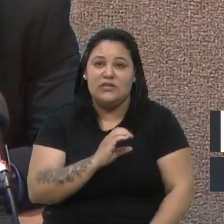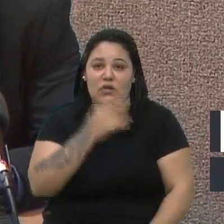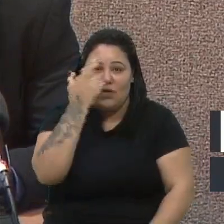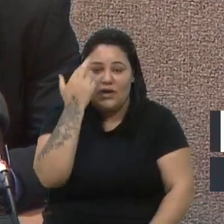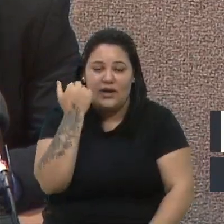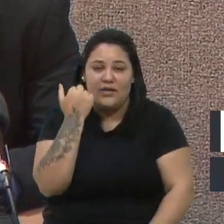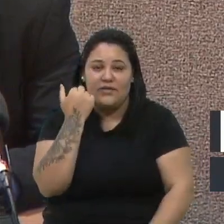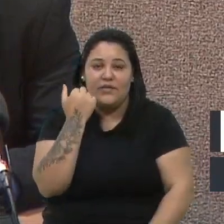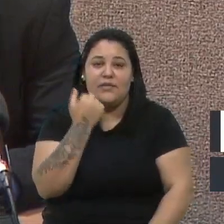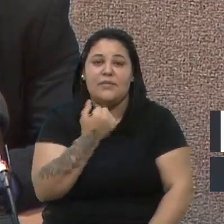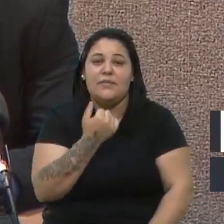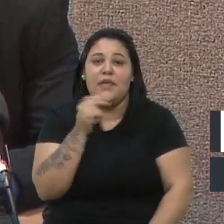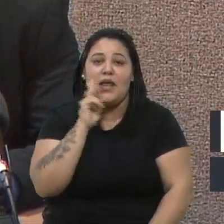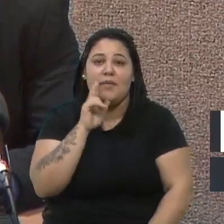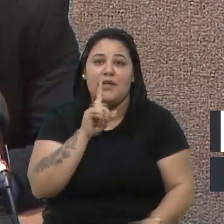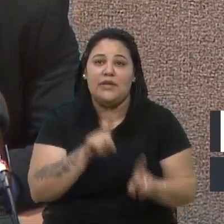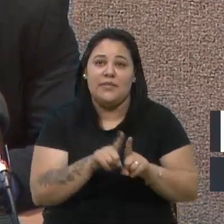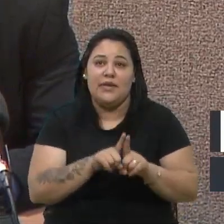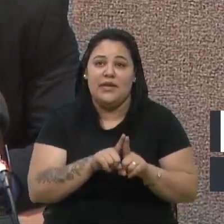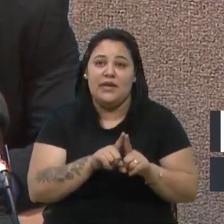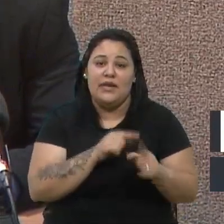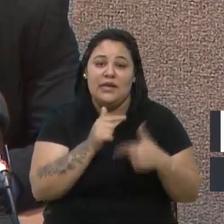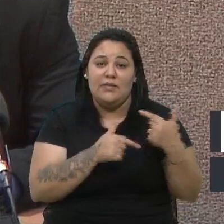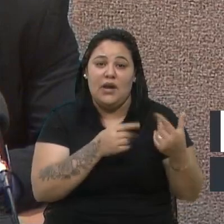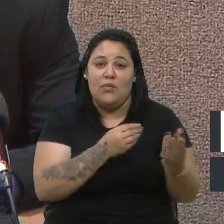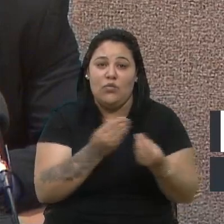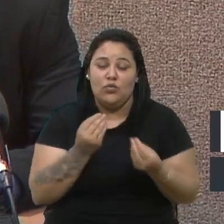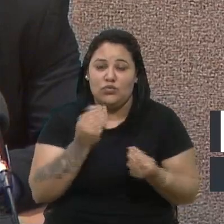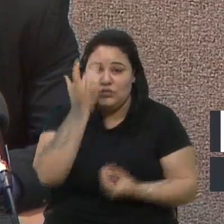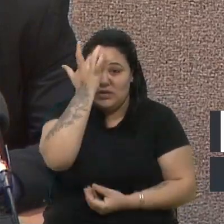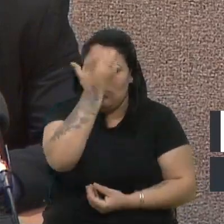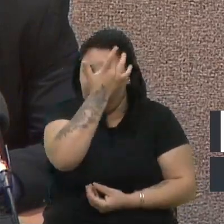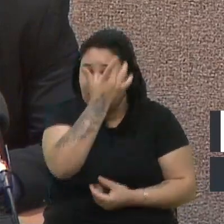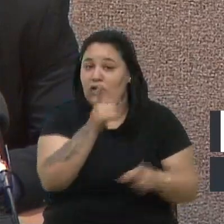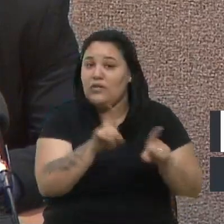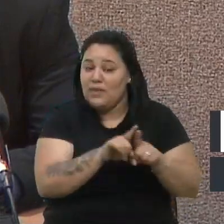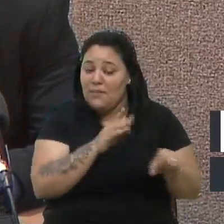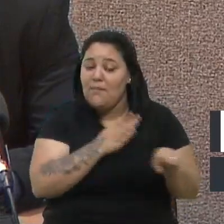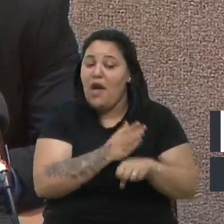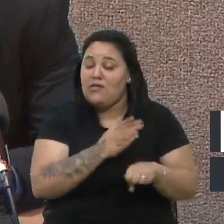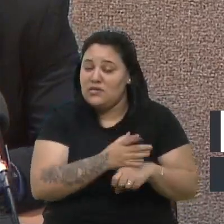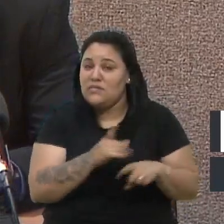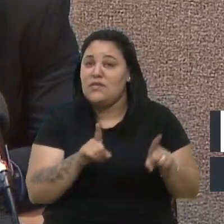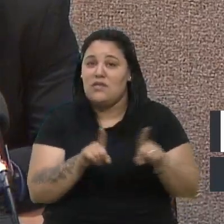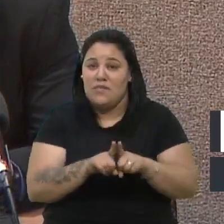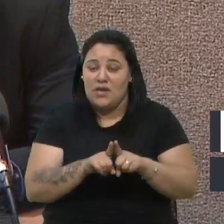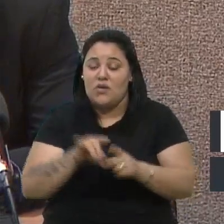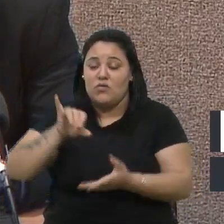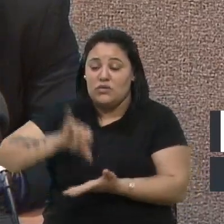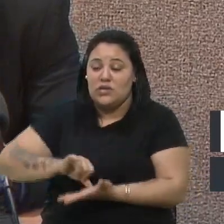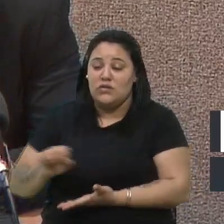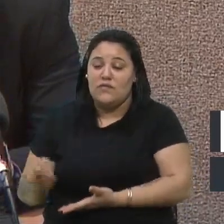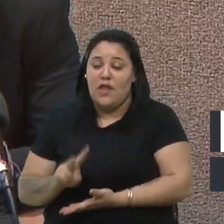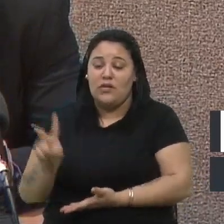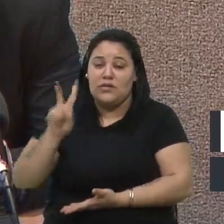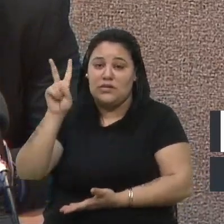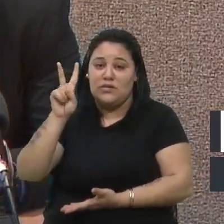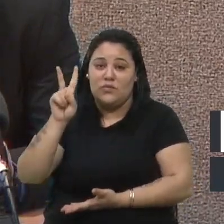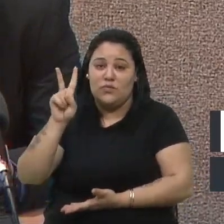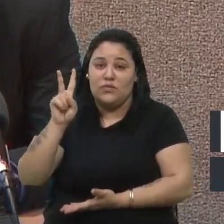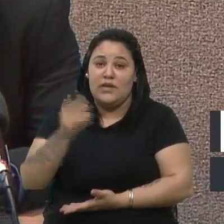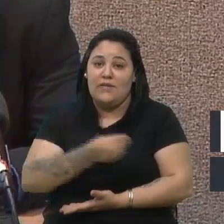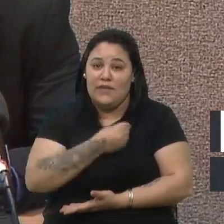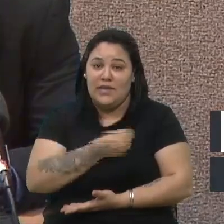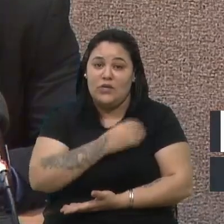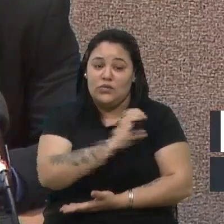isso. Ele trabalha muito nessa questão de saúde mental, está muito envolvido com o Centro de Valorização da Vida. Então, além de tudo